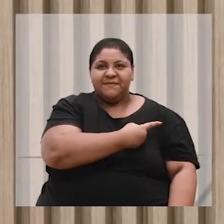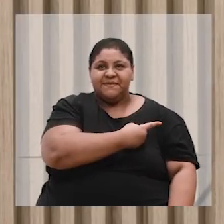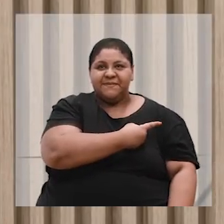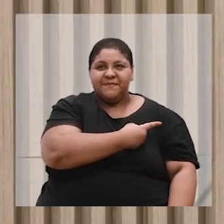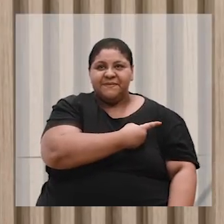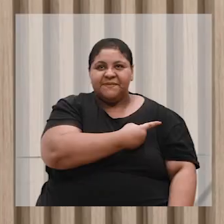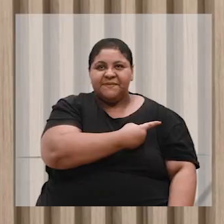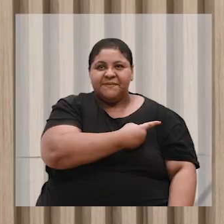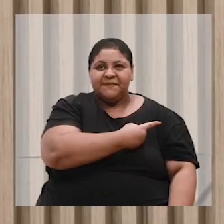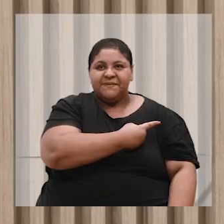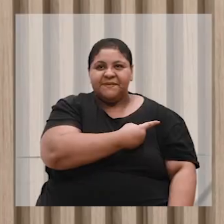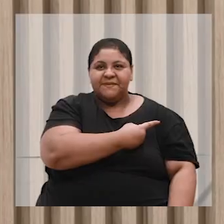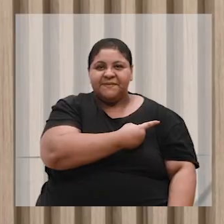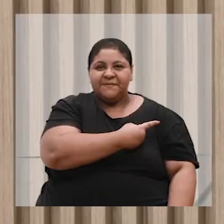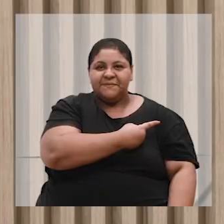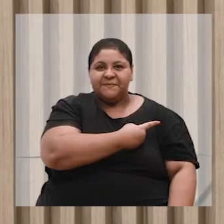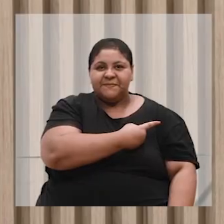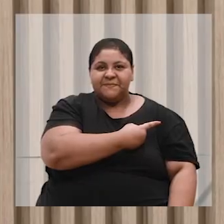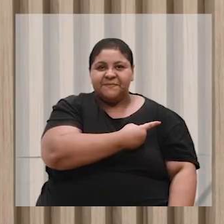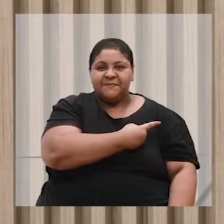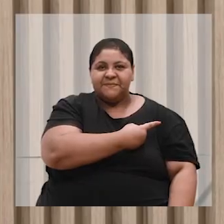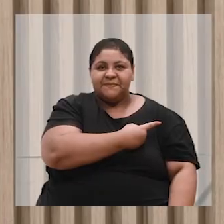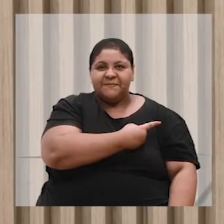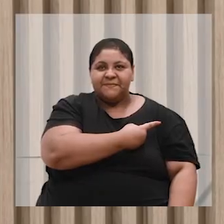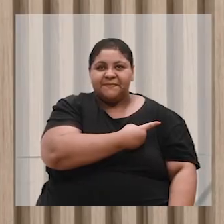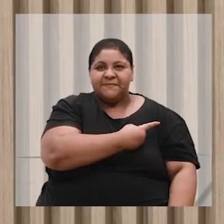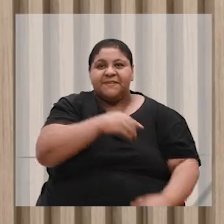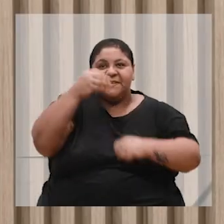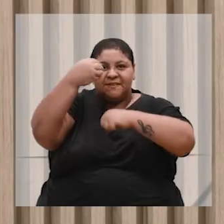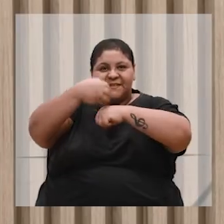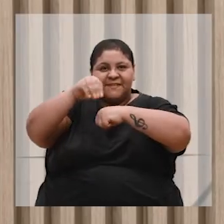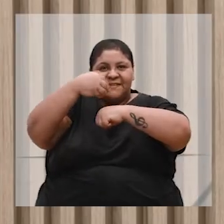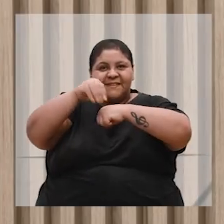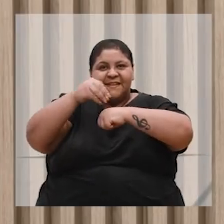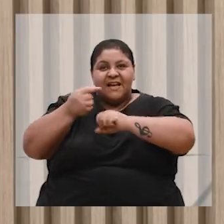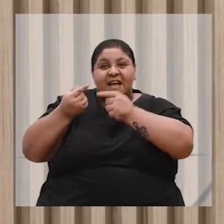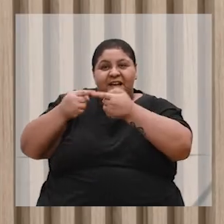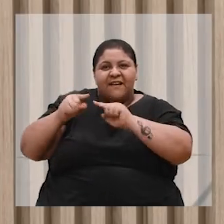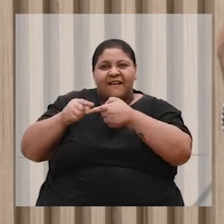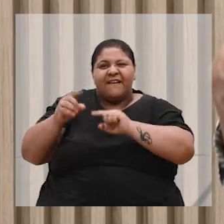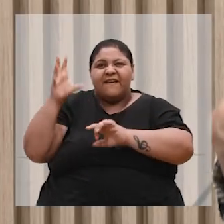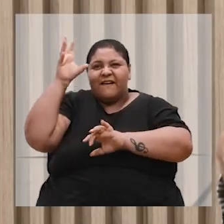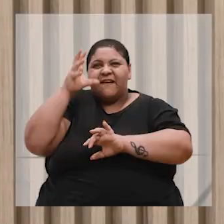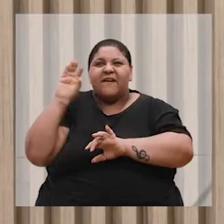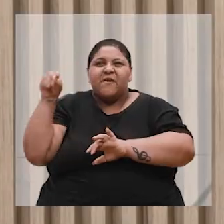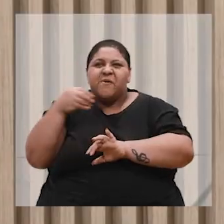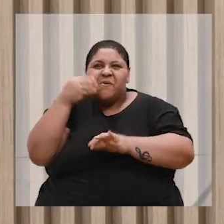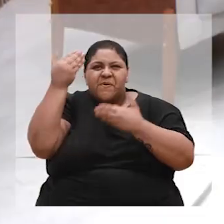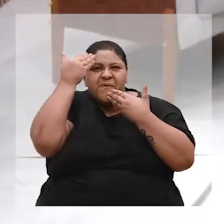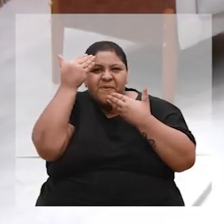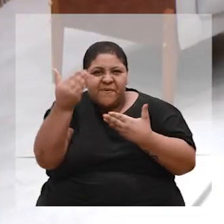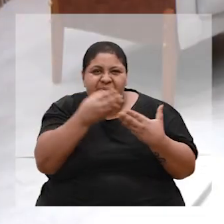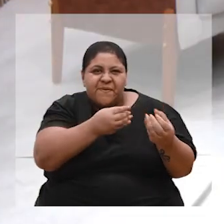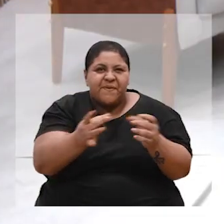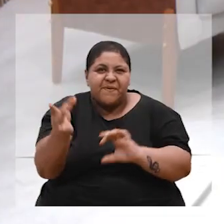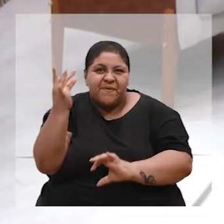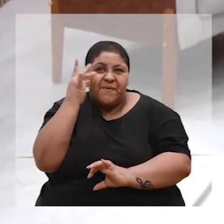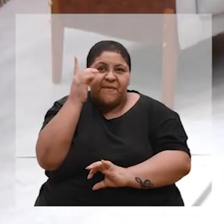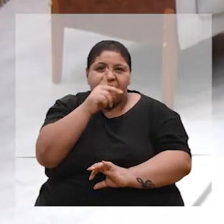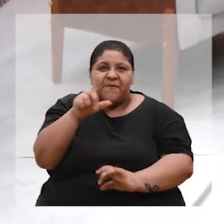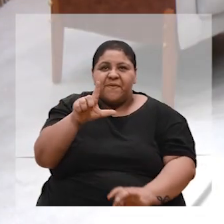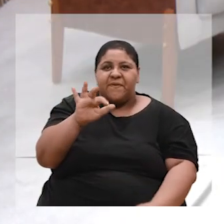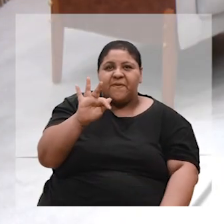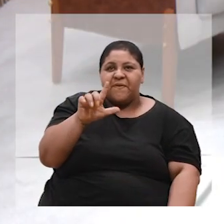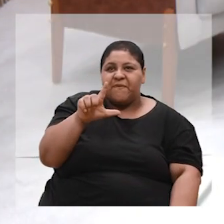imprensa@camaracaxias.rs.gov.br ou ligar no 3066-3979, dê sua sugestão, dê sua crítica. E eu aproveito aqui para agradecer muito a presença